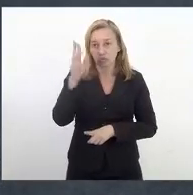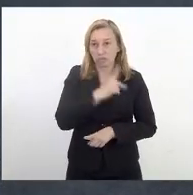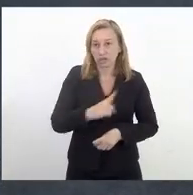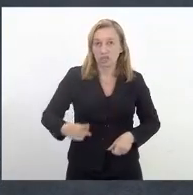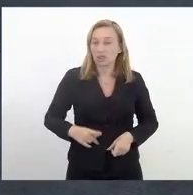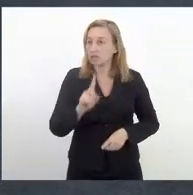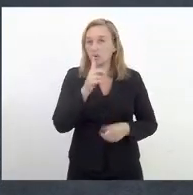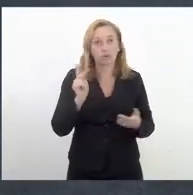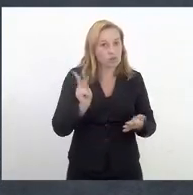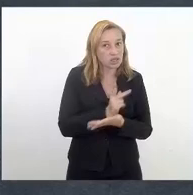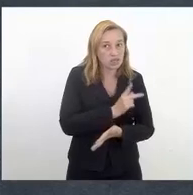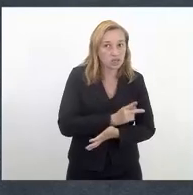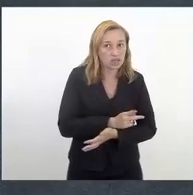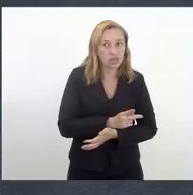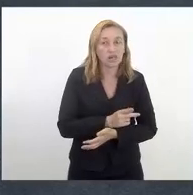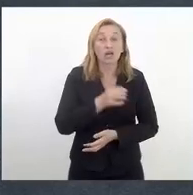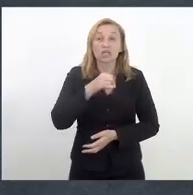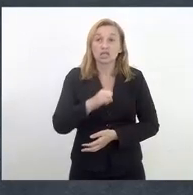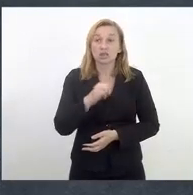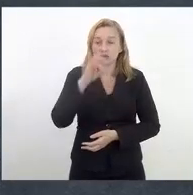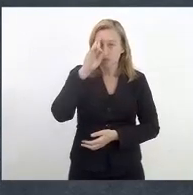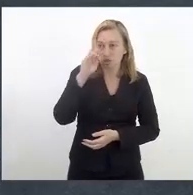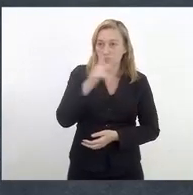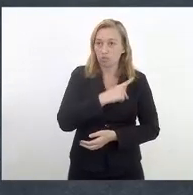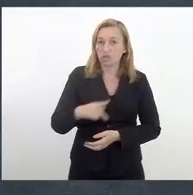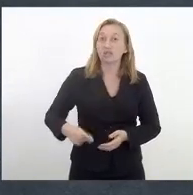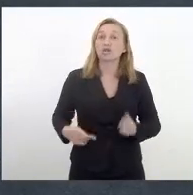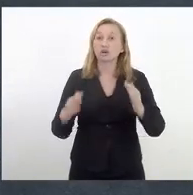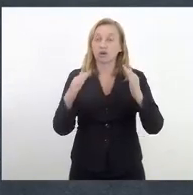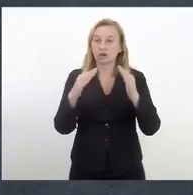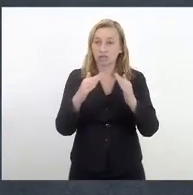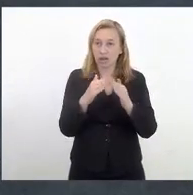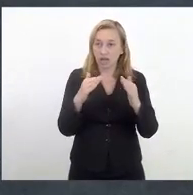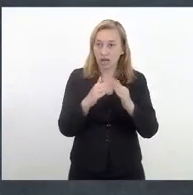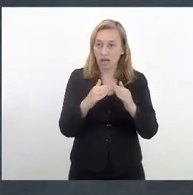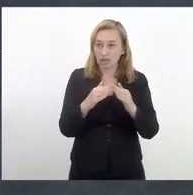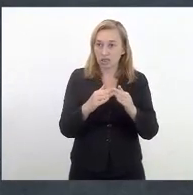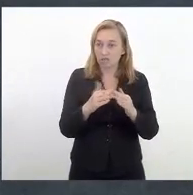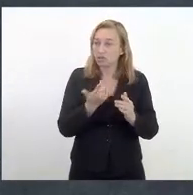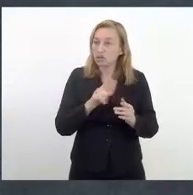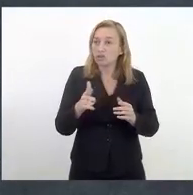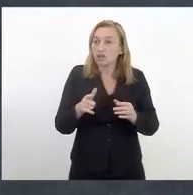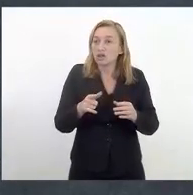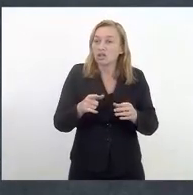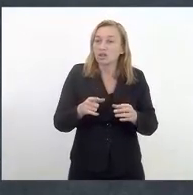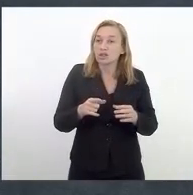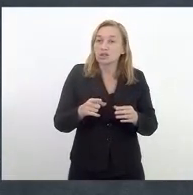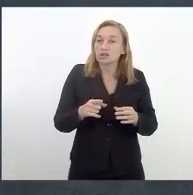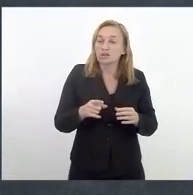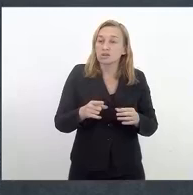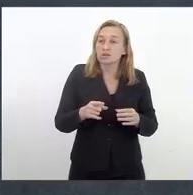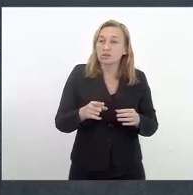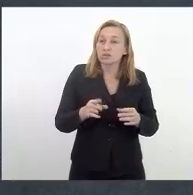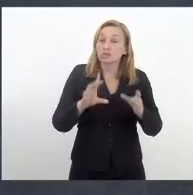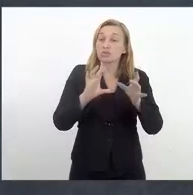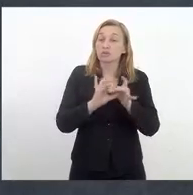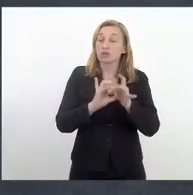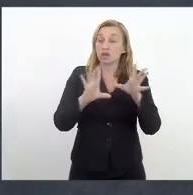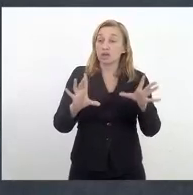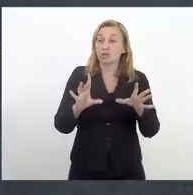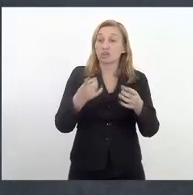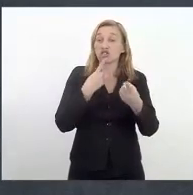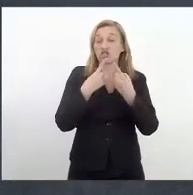não aconteceria se vossa excelência como presidente da casa não tive e também um profundo espírito democrático